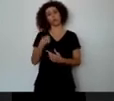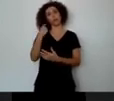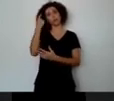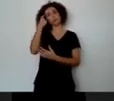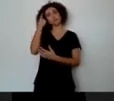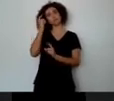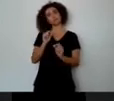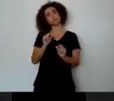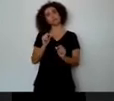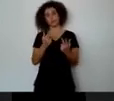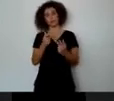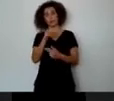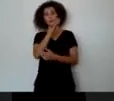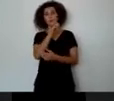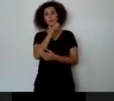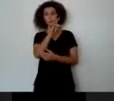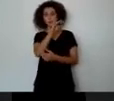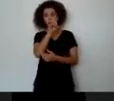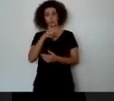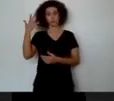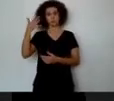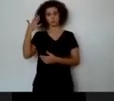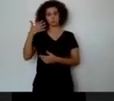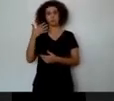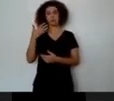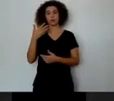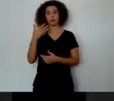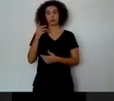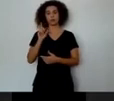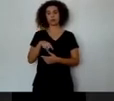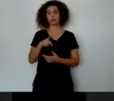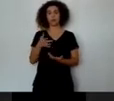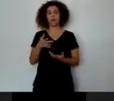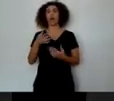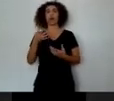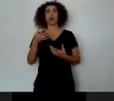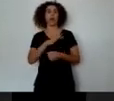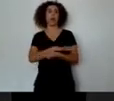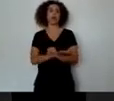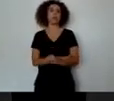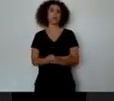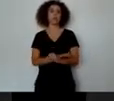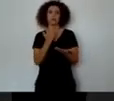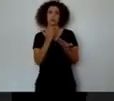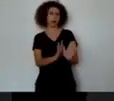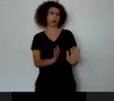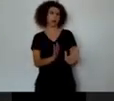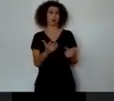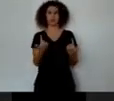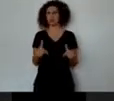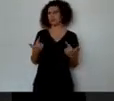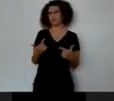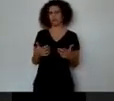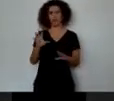que a Beatriz trouxe, que é essa falsa ideia de que os conflitos raciais foram resolvidos. Então,